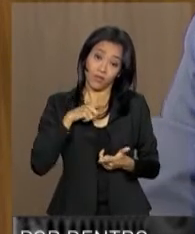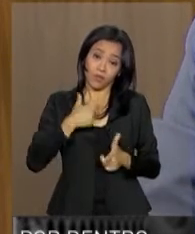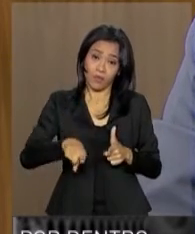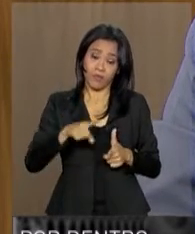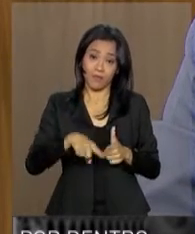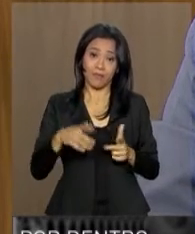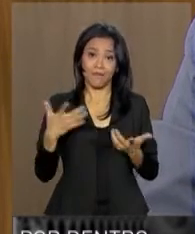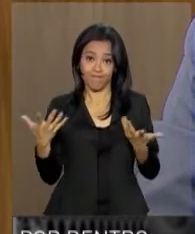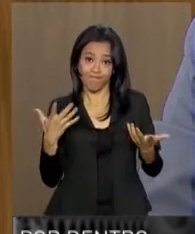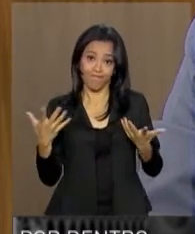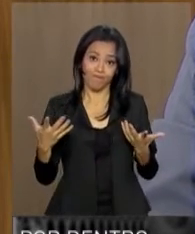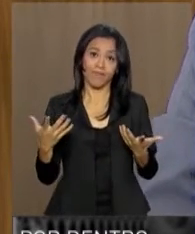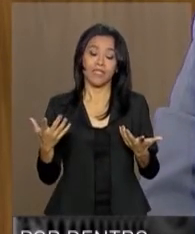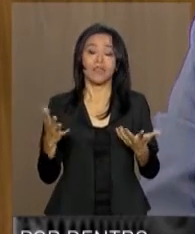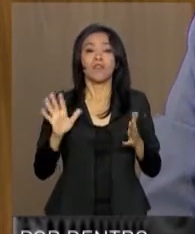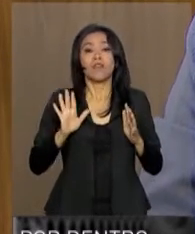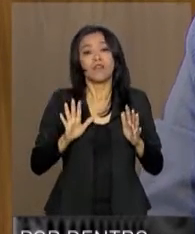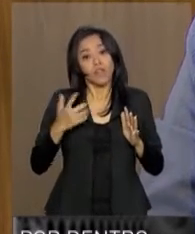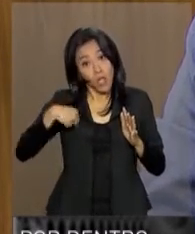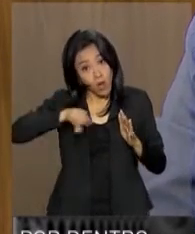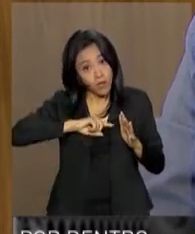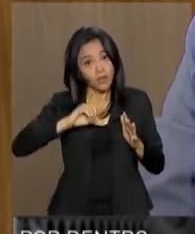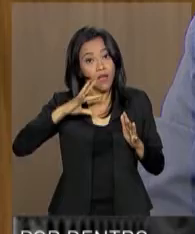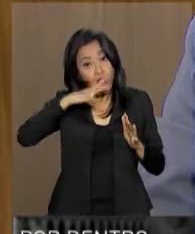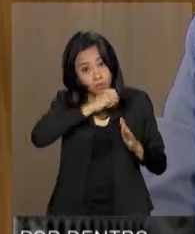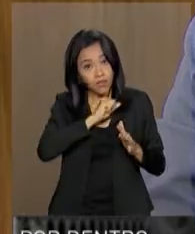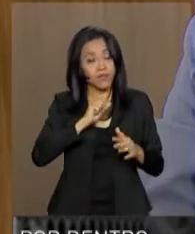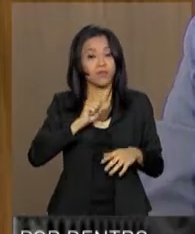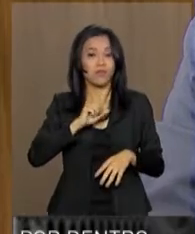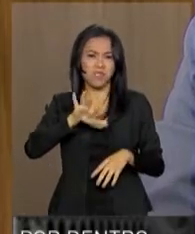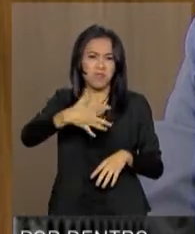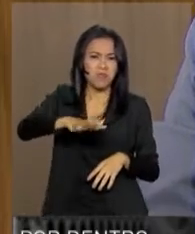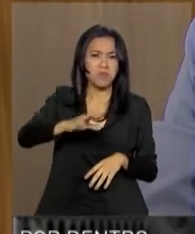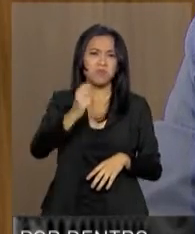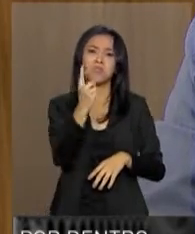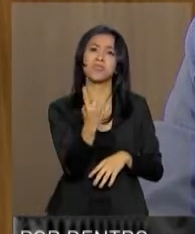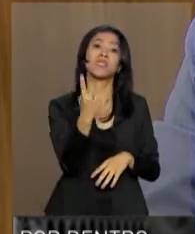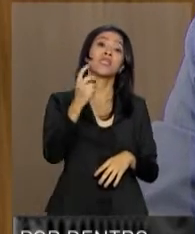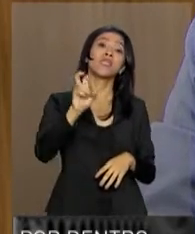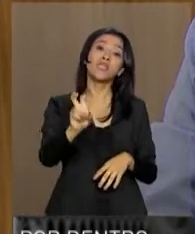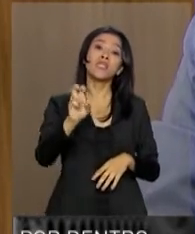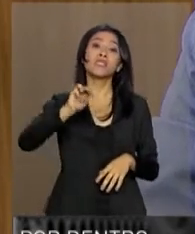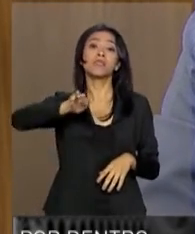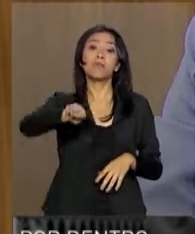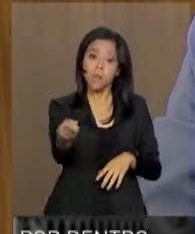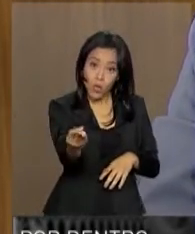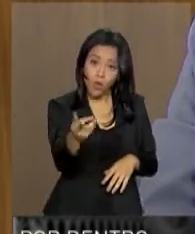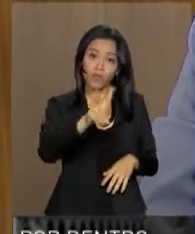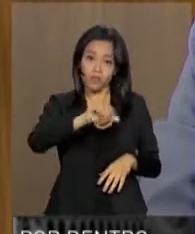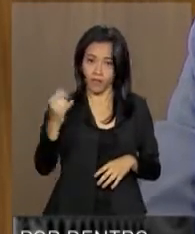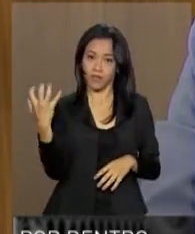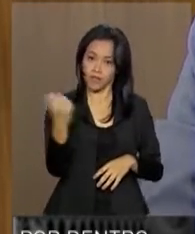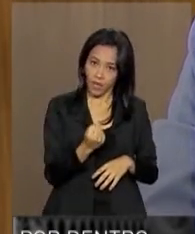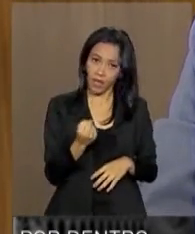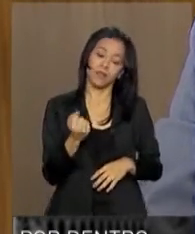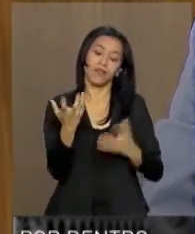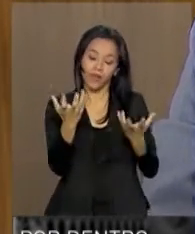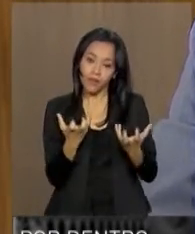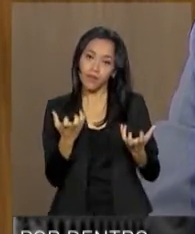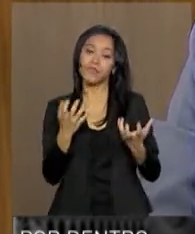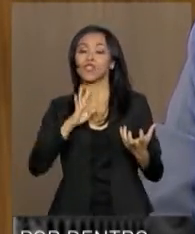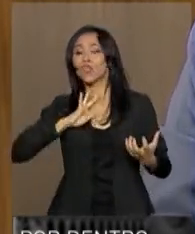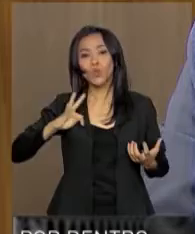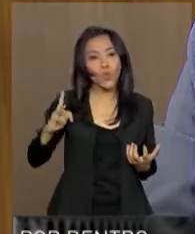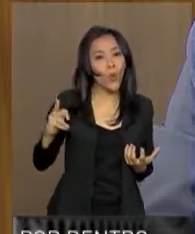nós temos uma estimativa prudente de que em torno de 15 bilhões seriam sacados mas nós realmente gostaríamos que todo o